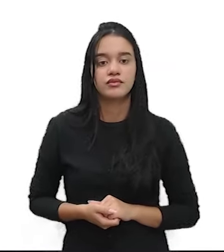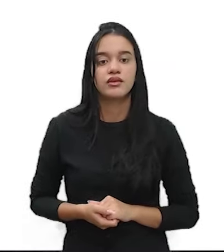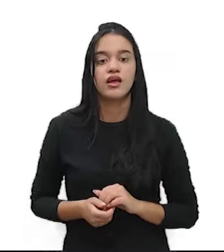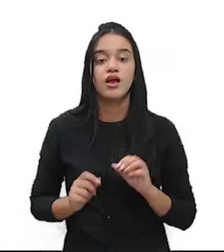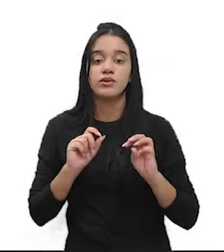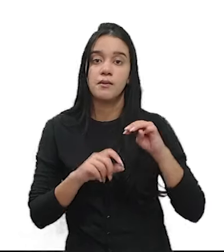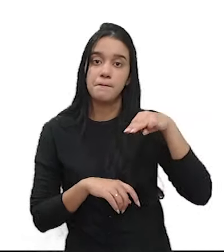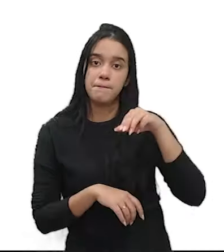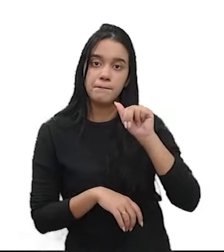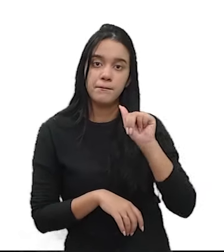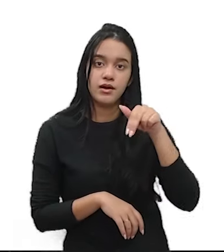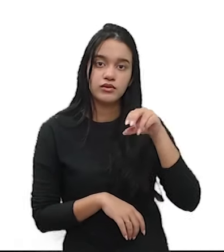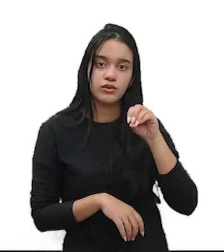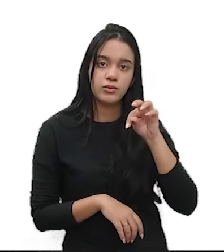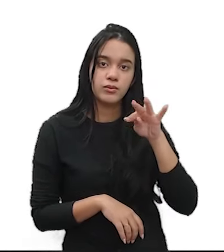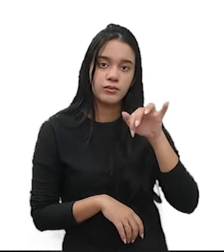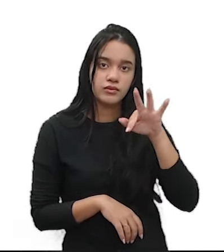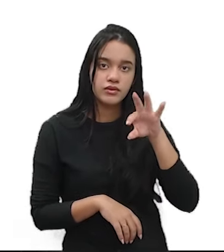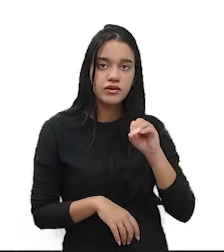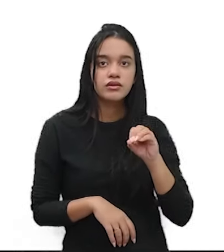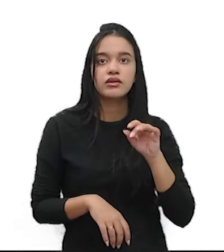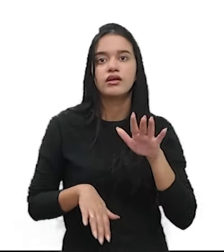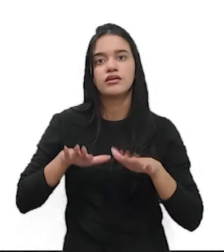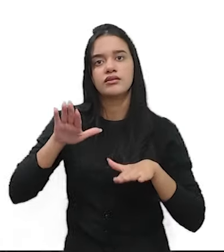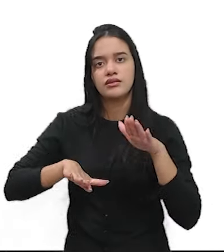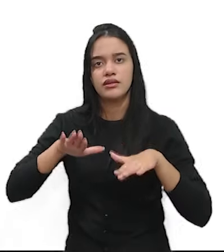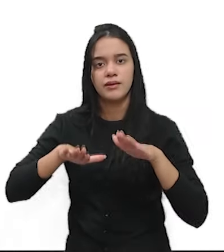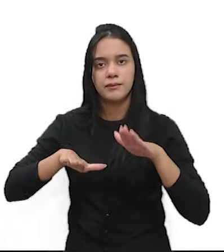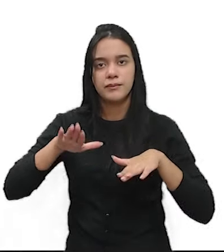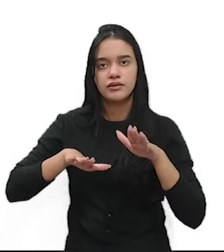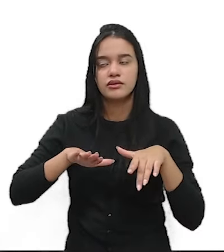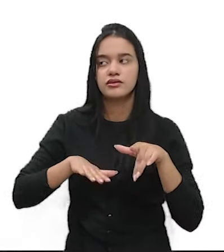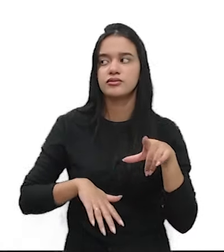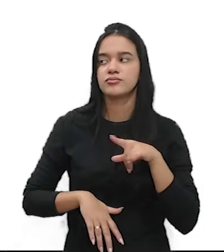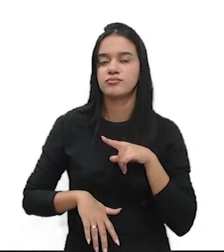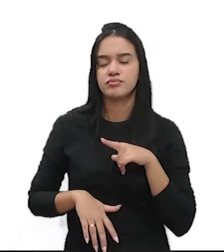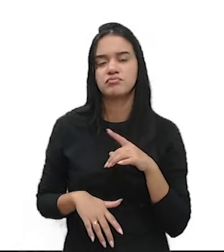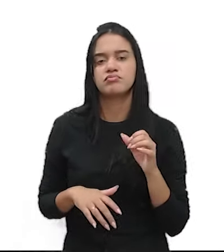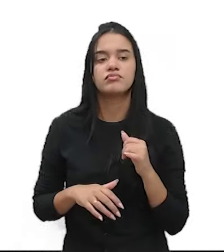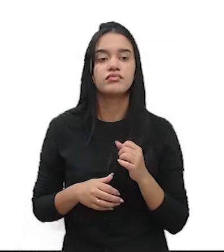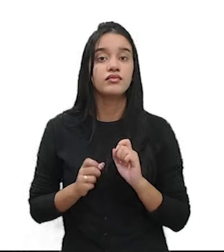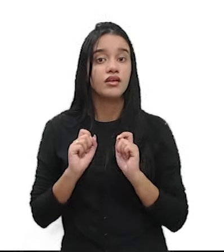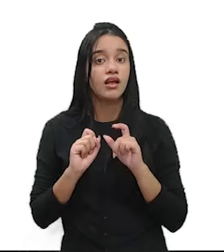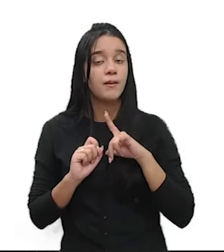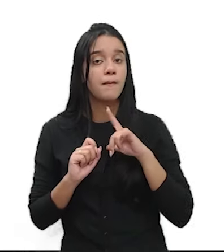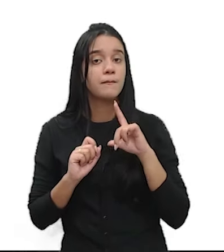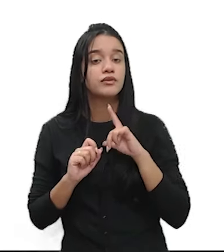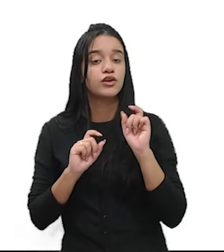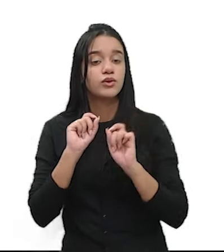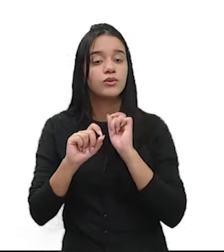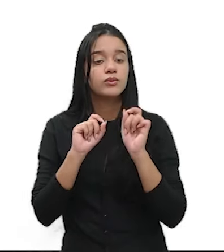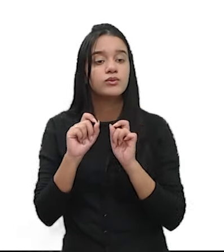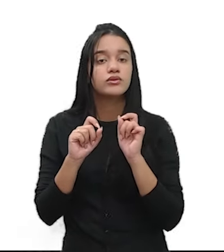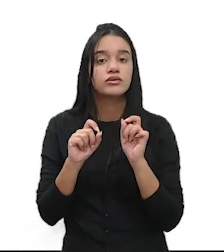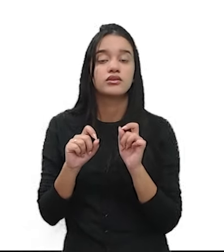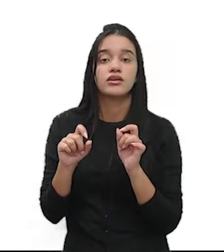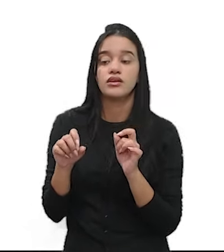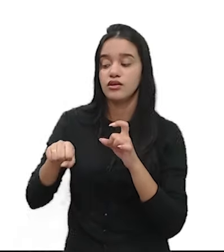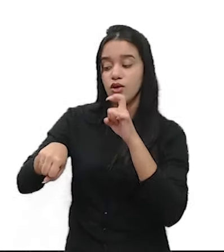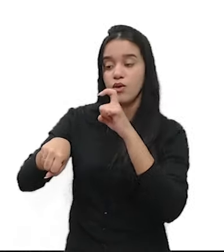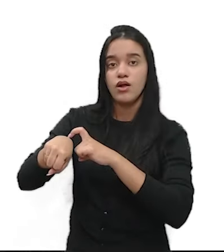manômetro alguns cilindros dependendo da carga e cintura que contenha ele possui esse reloginho que é o manômetro